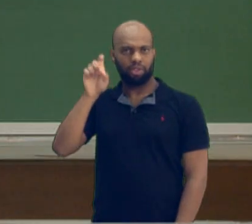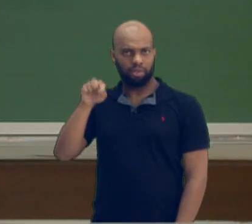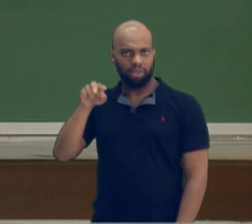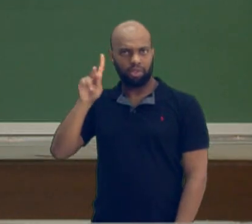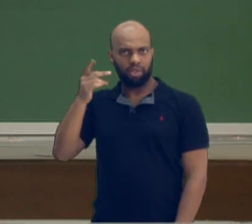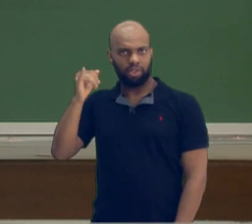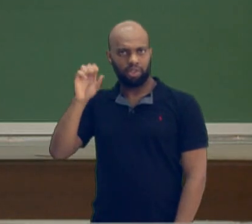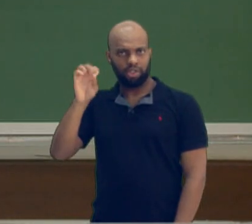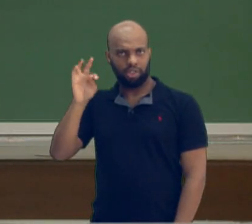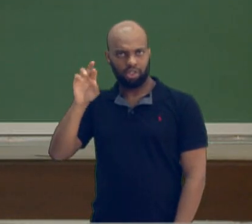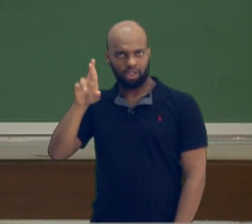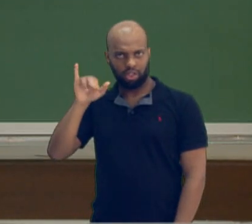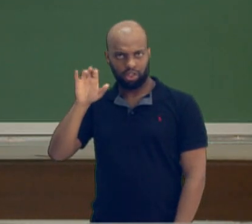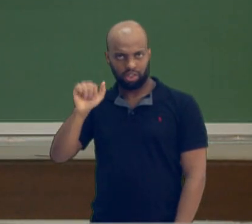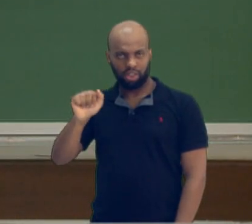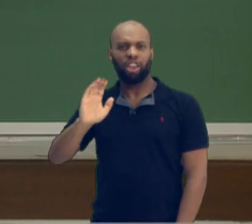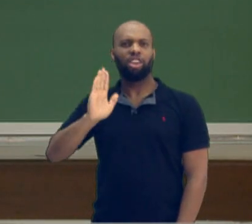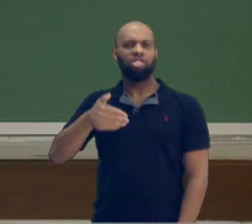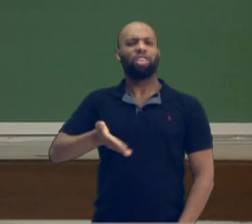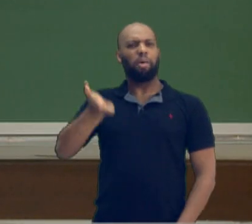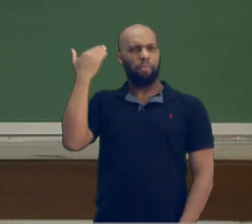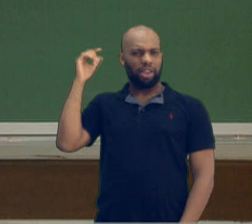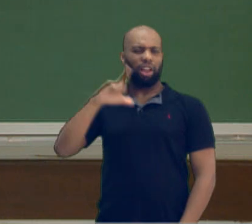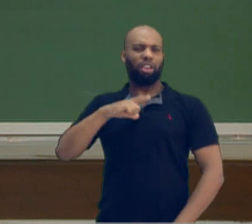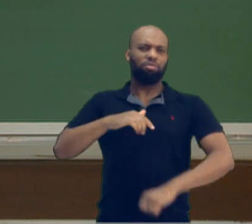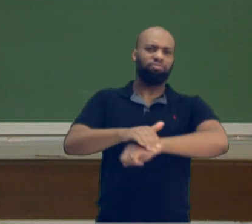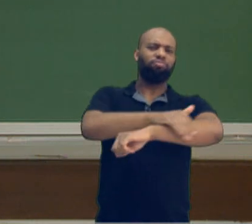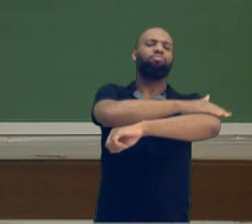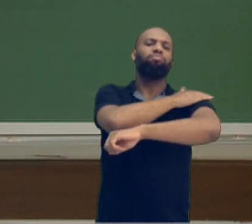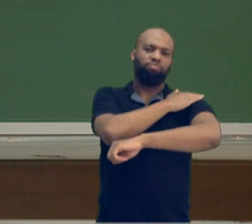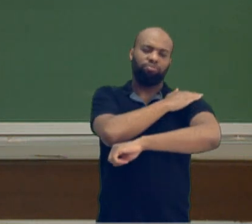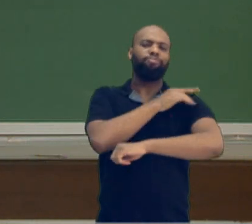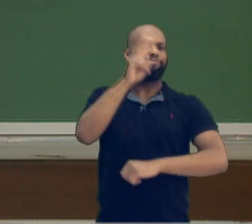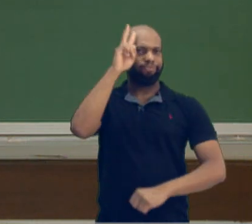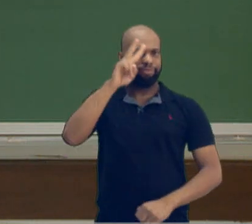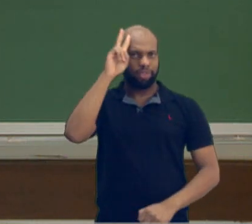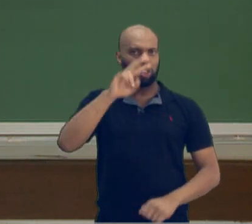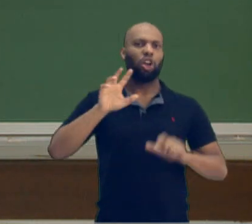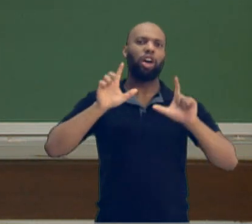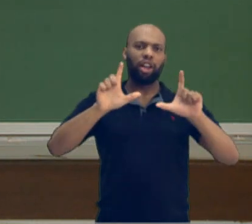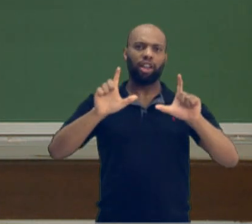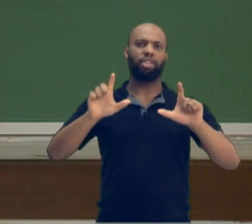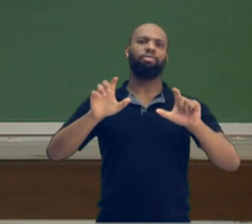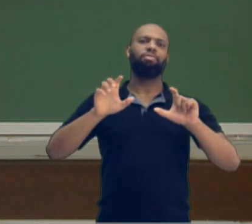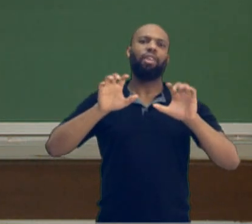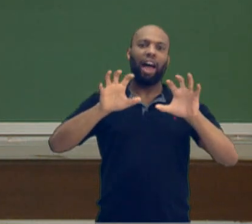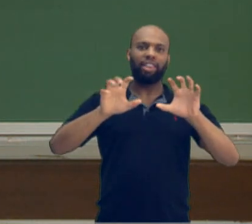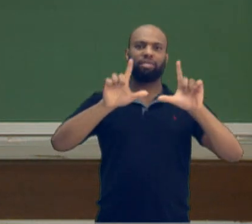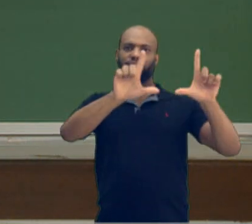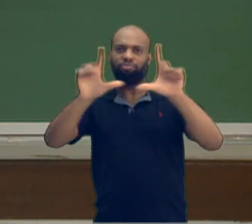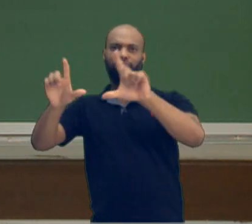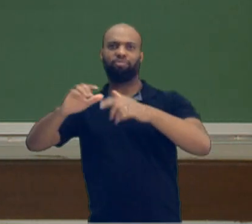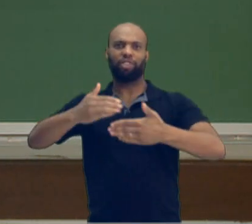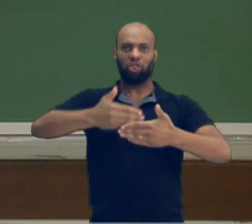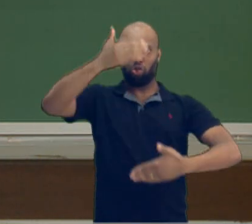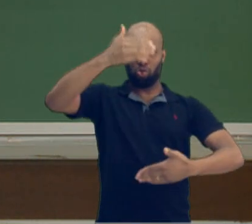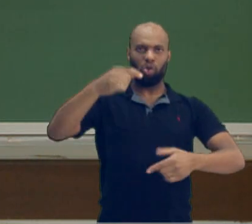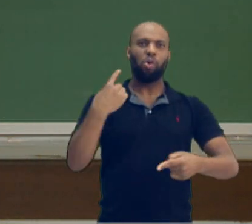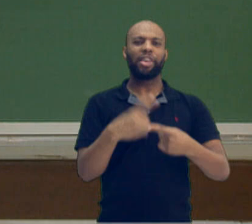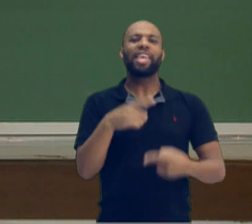na caverna. Então, vem ultrapassando o tempo e continua sendo usada até hoje, né? Na rua, onde vocês passam, não